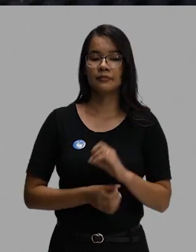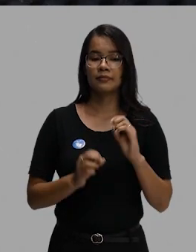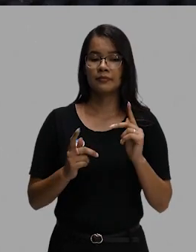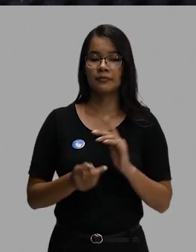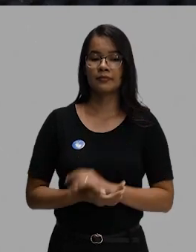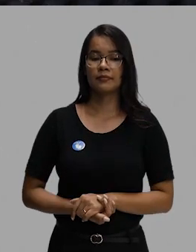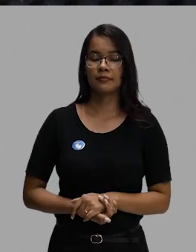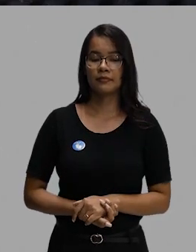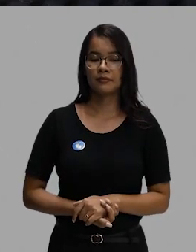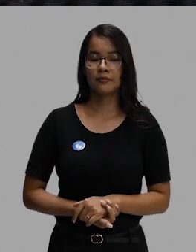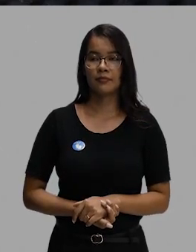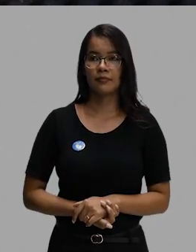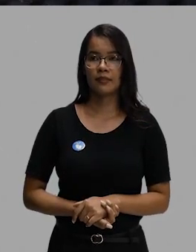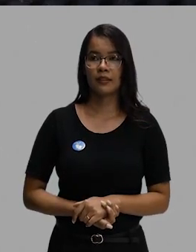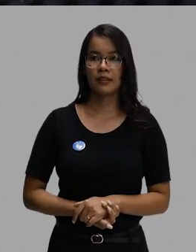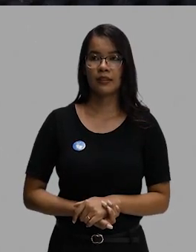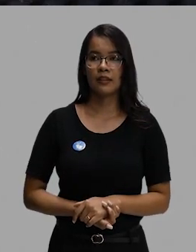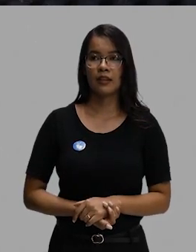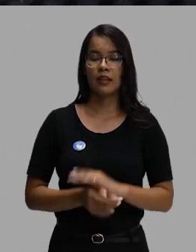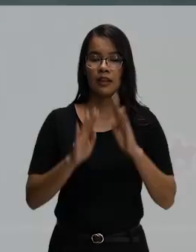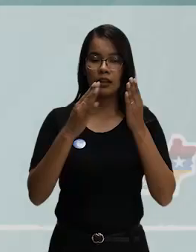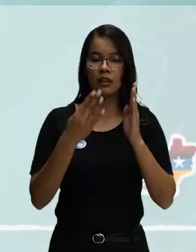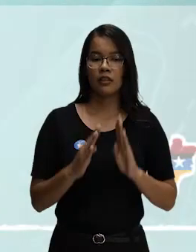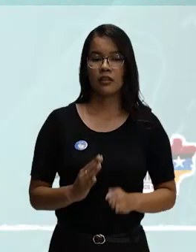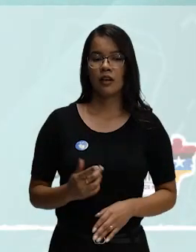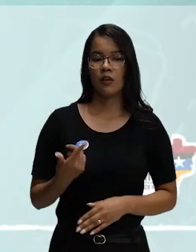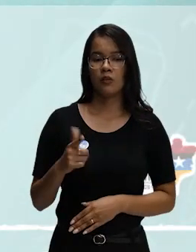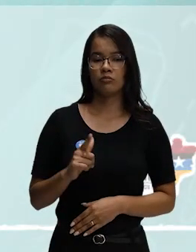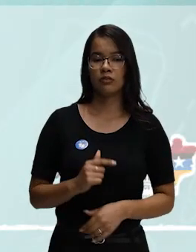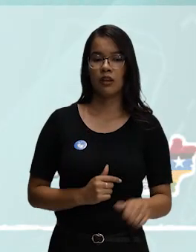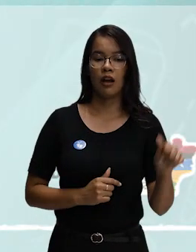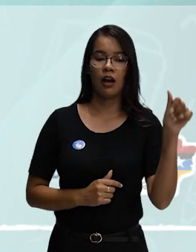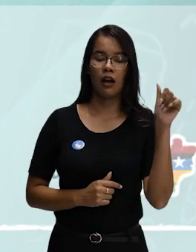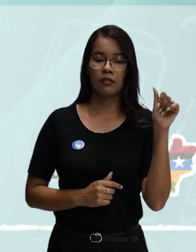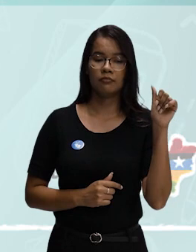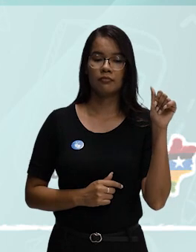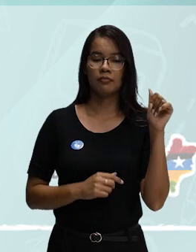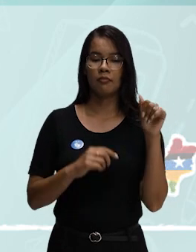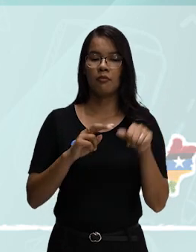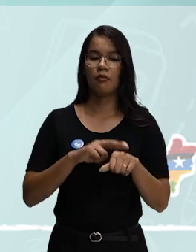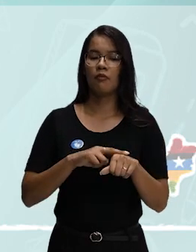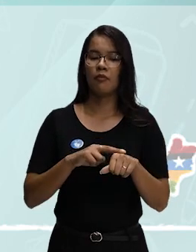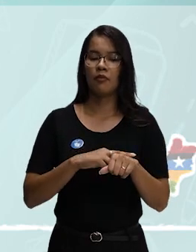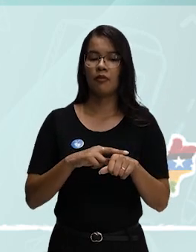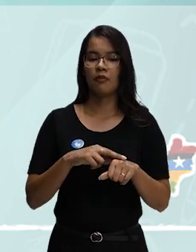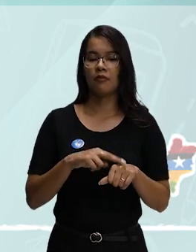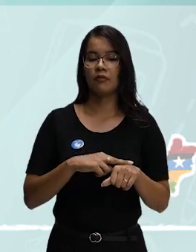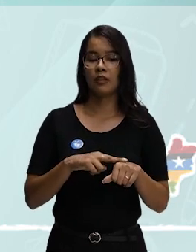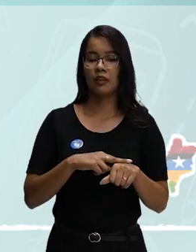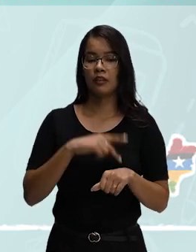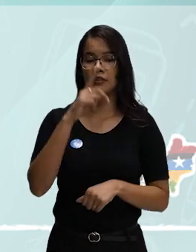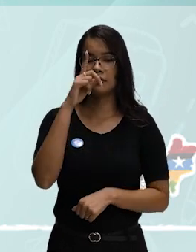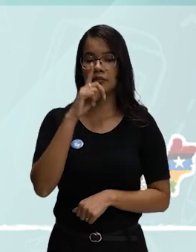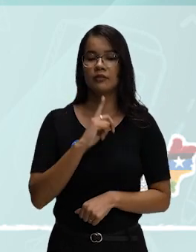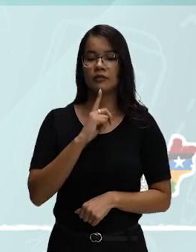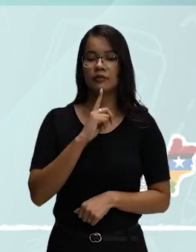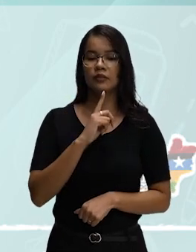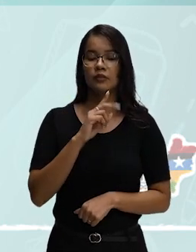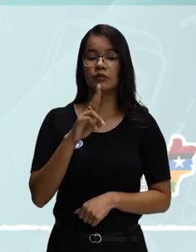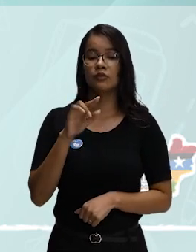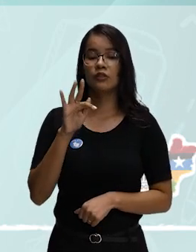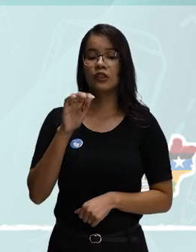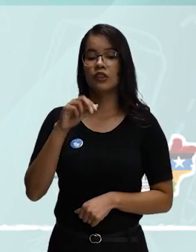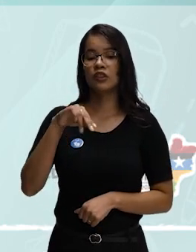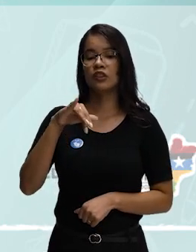certo? Vamos analisar as outras? A letra A fala do movimento verde-amarelo, corrente ufanista de exaltação do